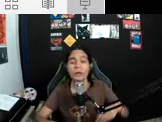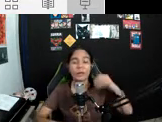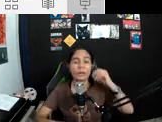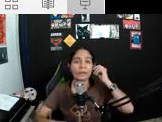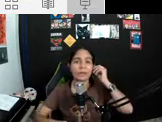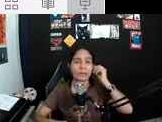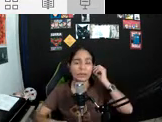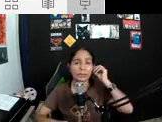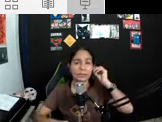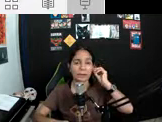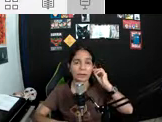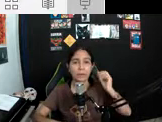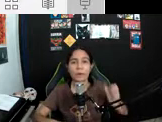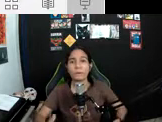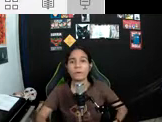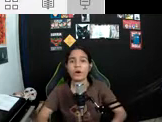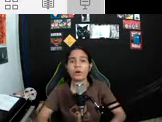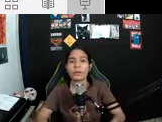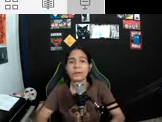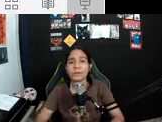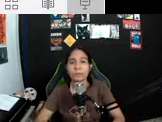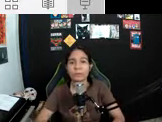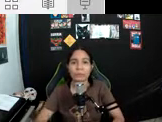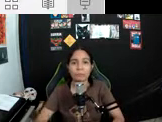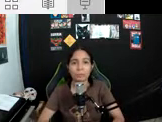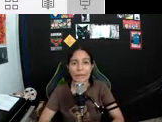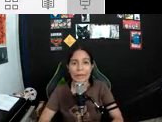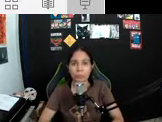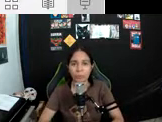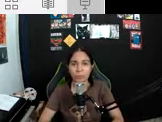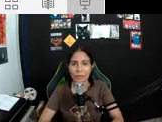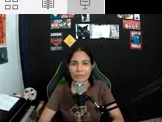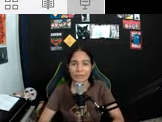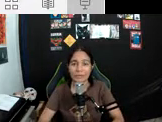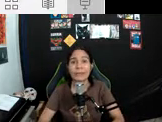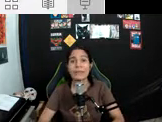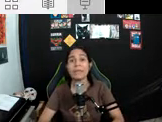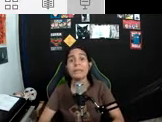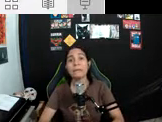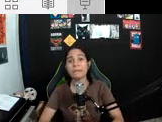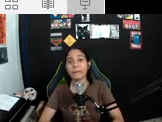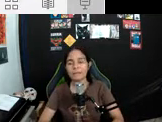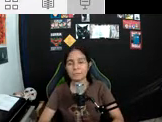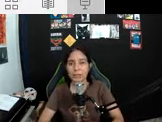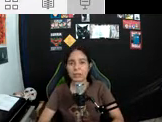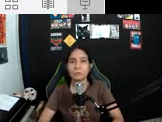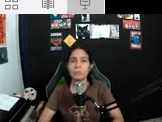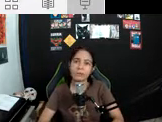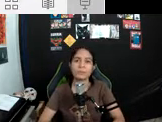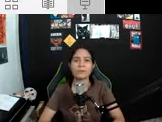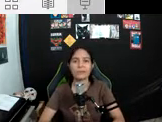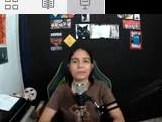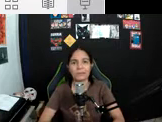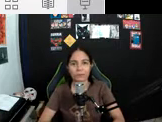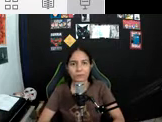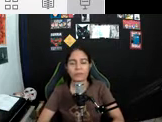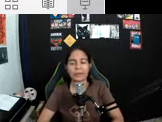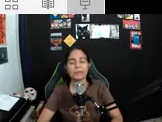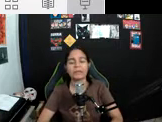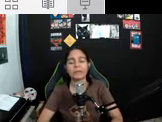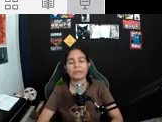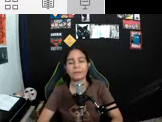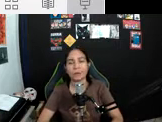Então, é uma forma de manipular a população e que, infelizmente, muitas pessoas